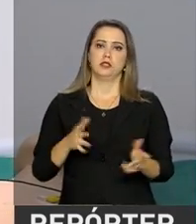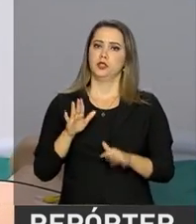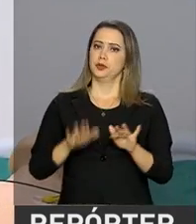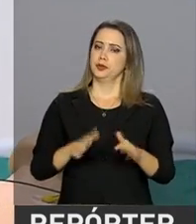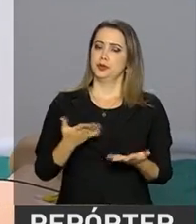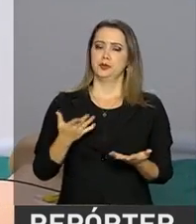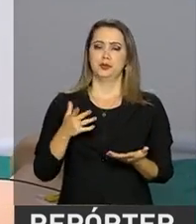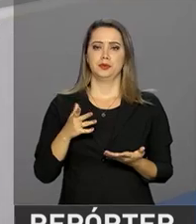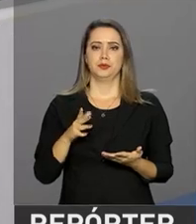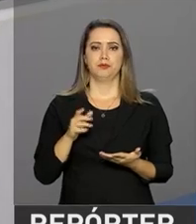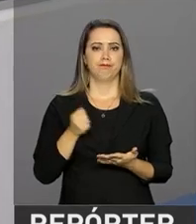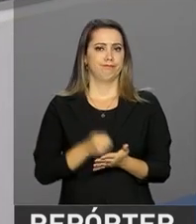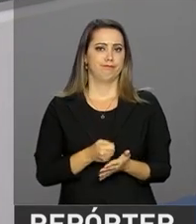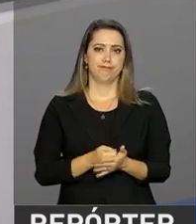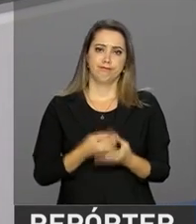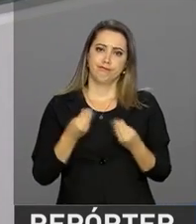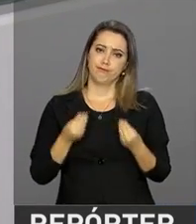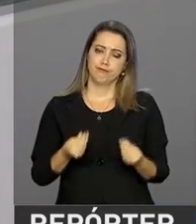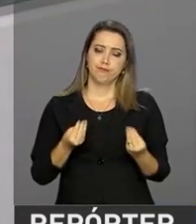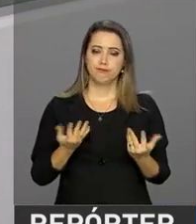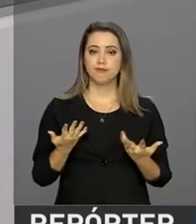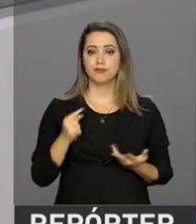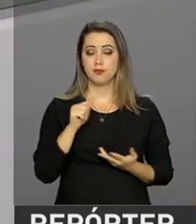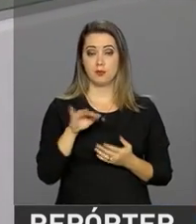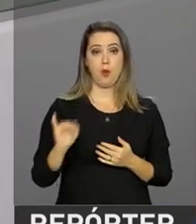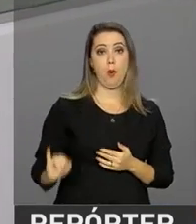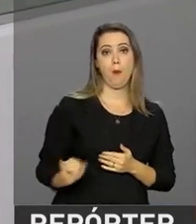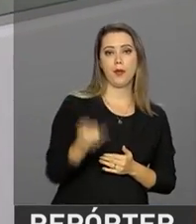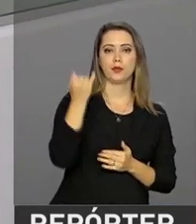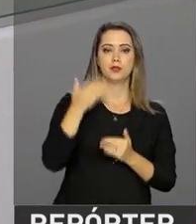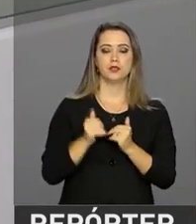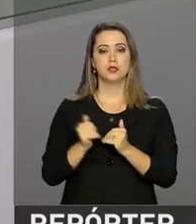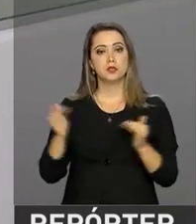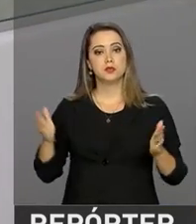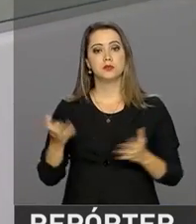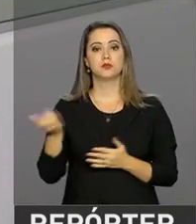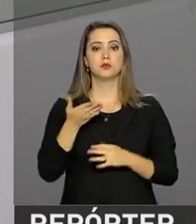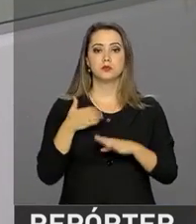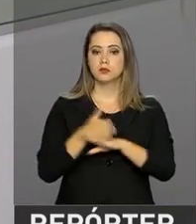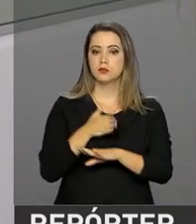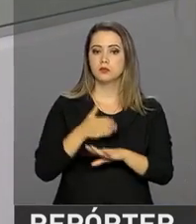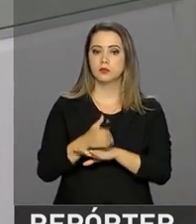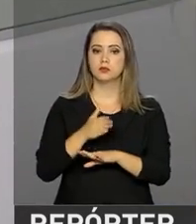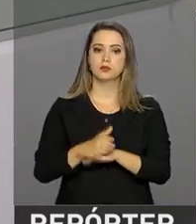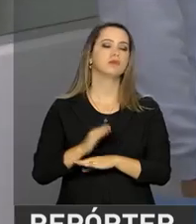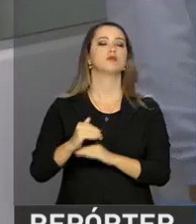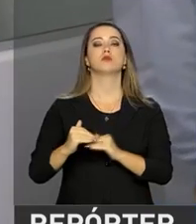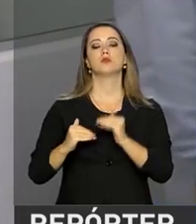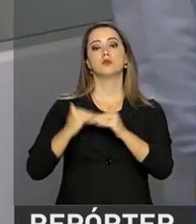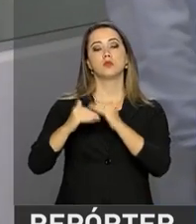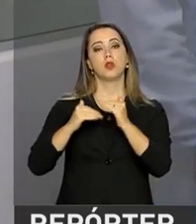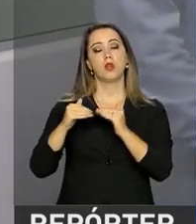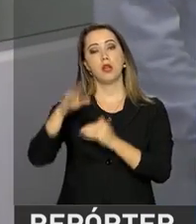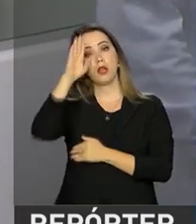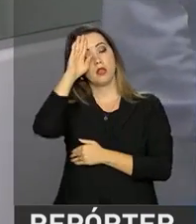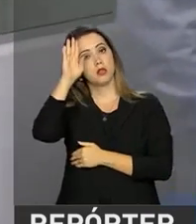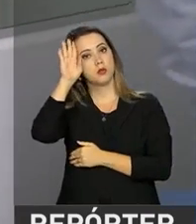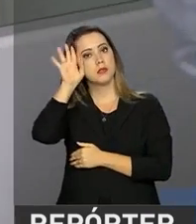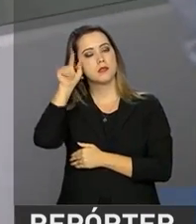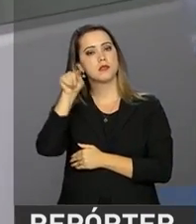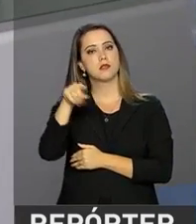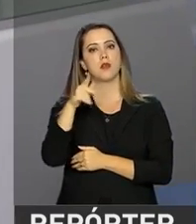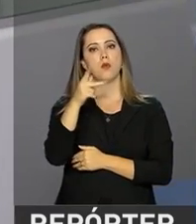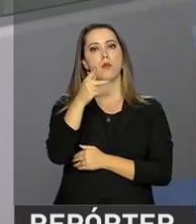pagar essa mensalidade, não. E a oportunidade está aberta para quem pretende ingressar no ensino superior pelo programa Universidade